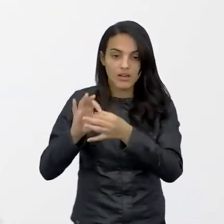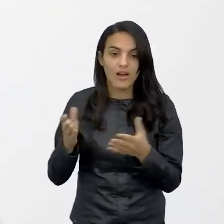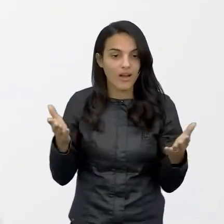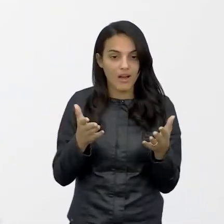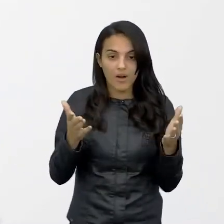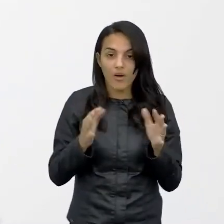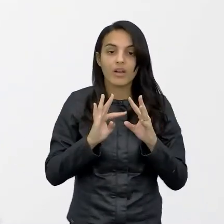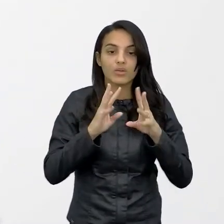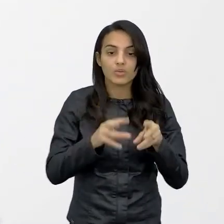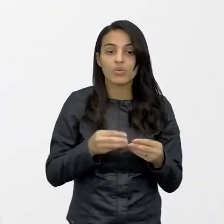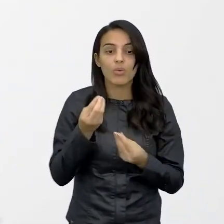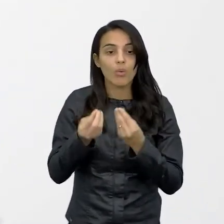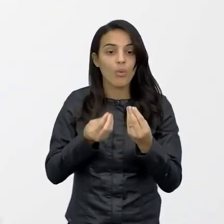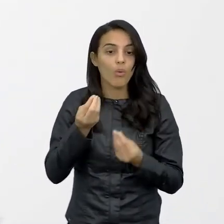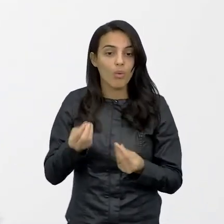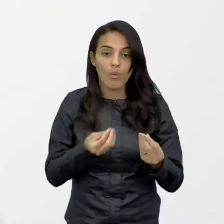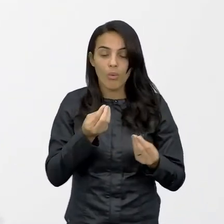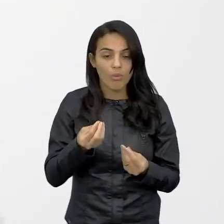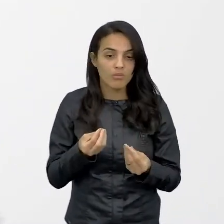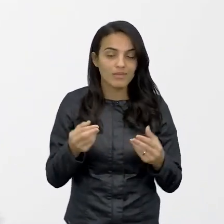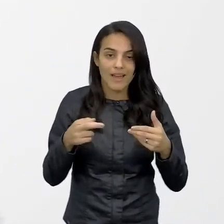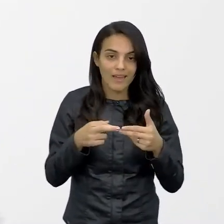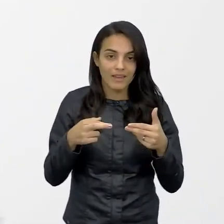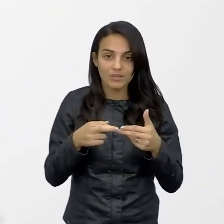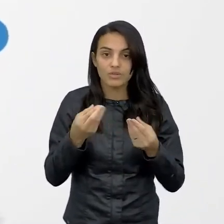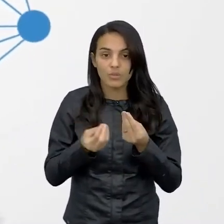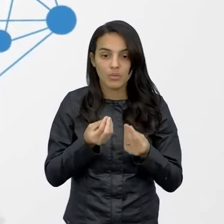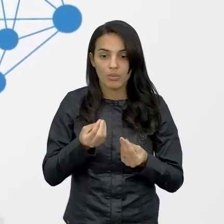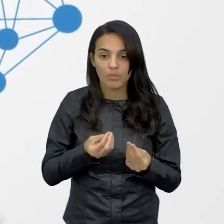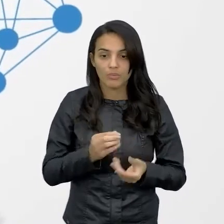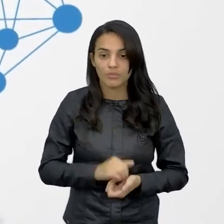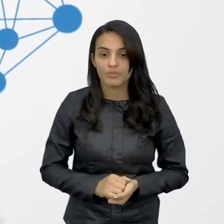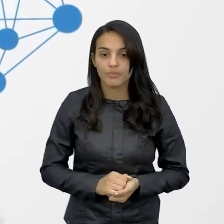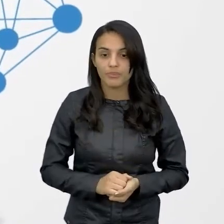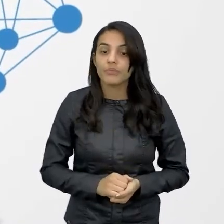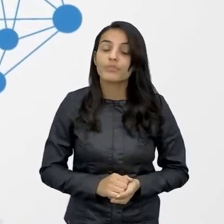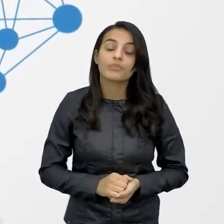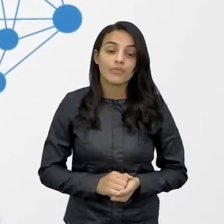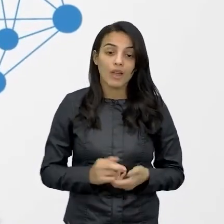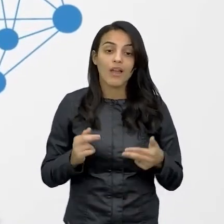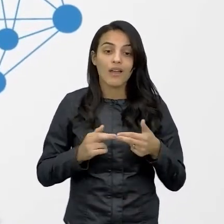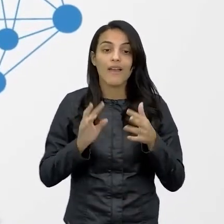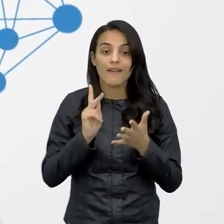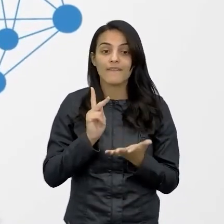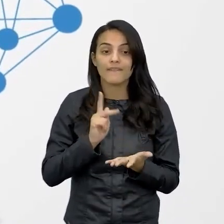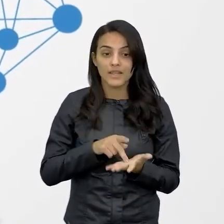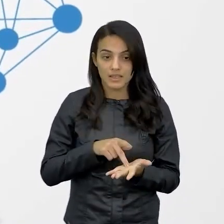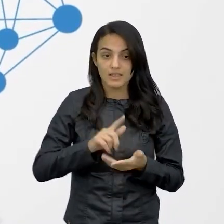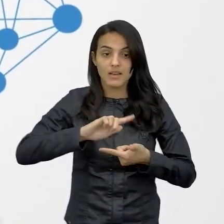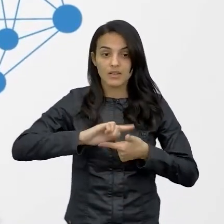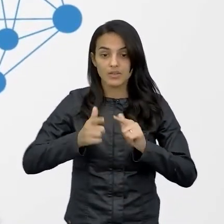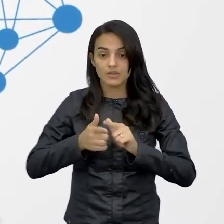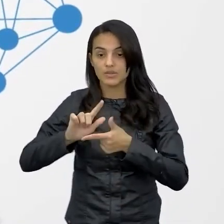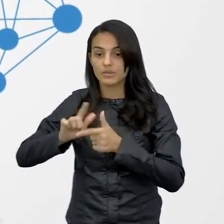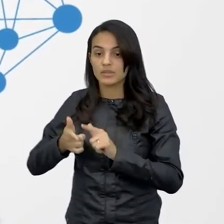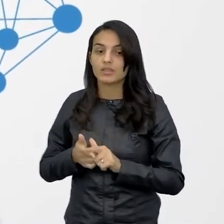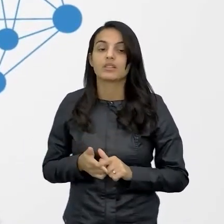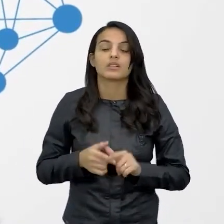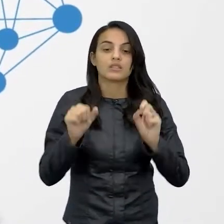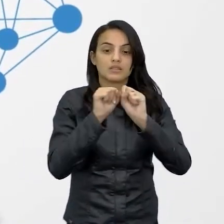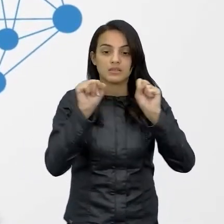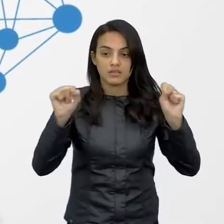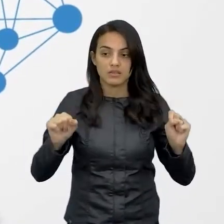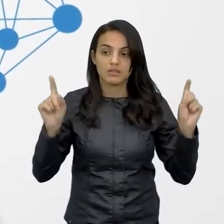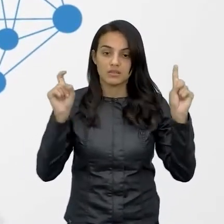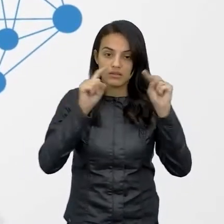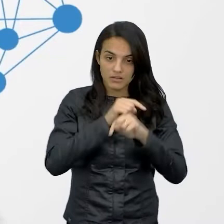tudo sobre como as coisas fluem nessa rede. As redes são a verdadeira geometria de sistemas complexos, já